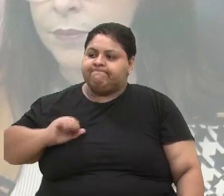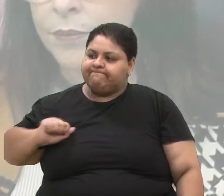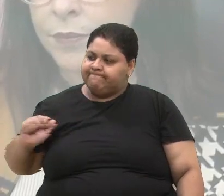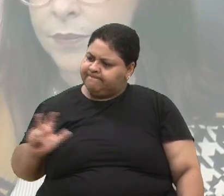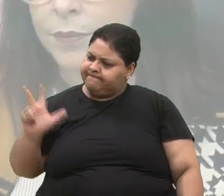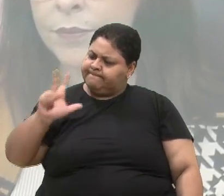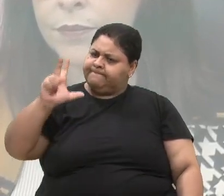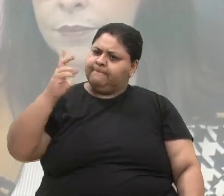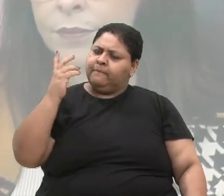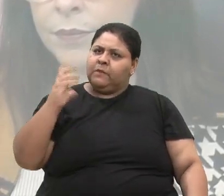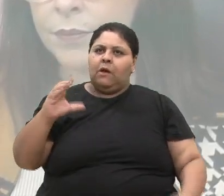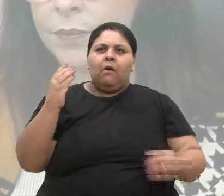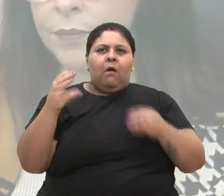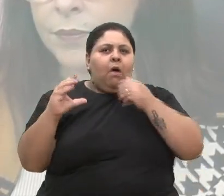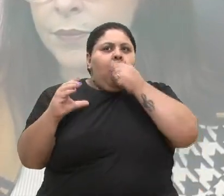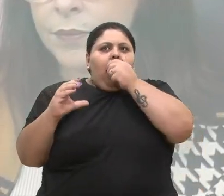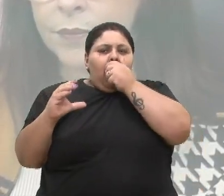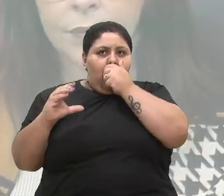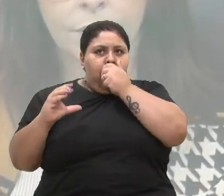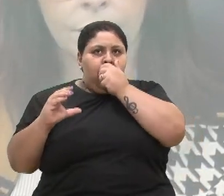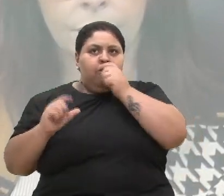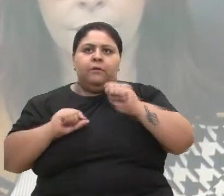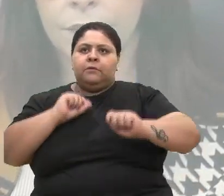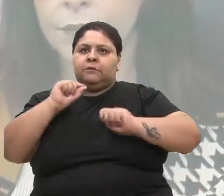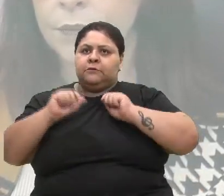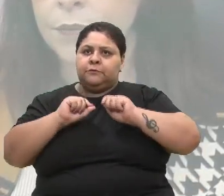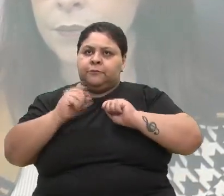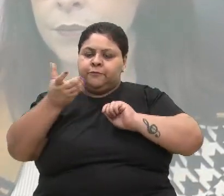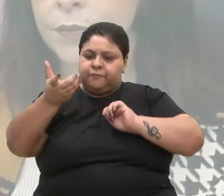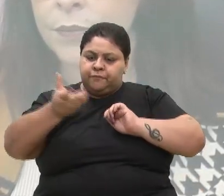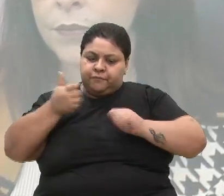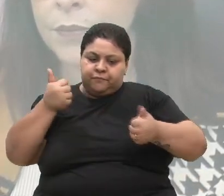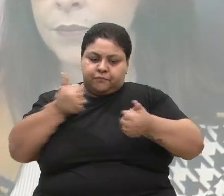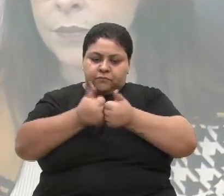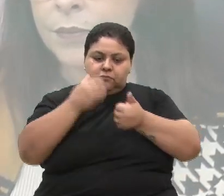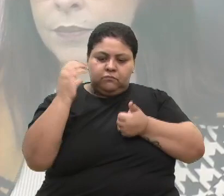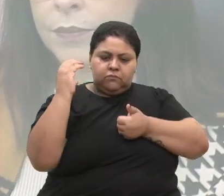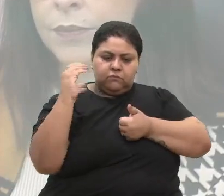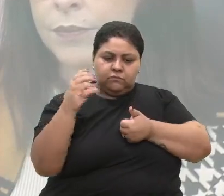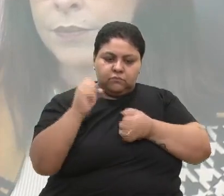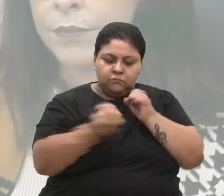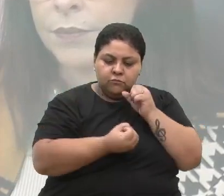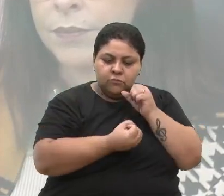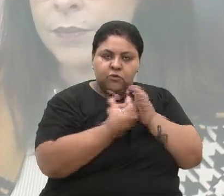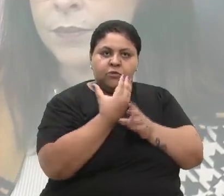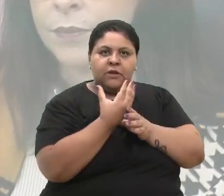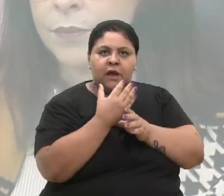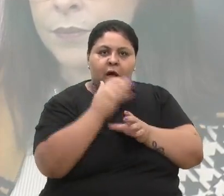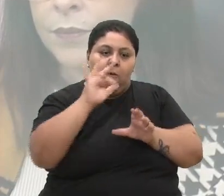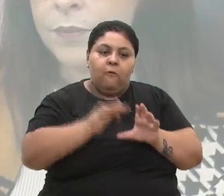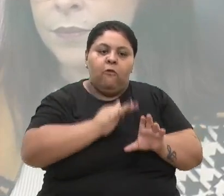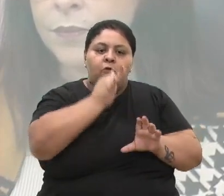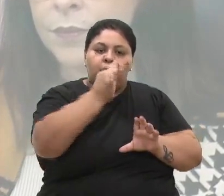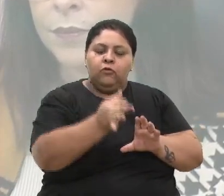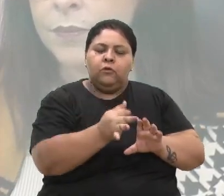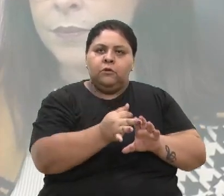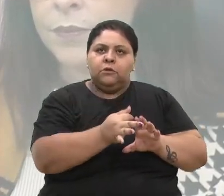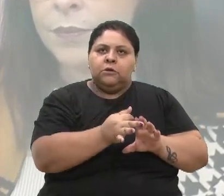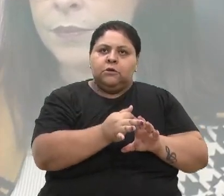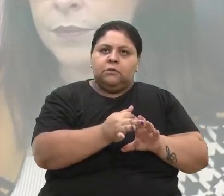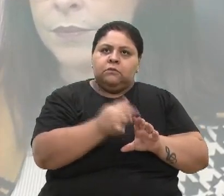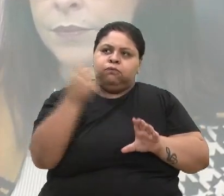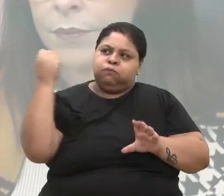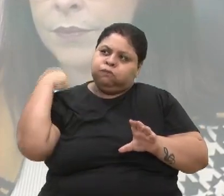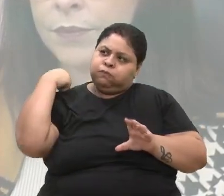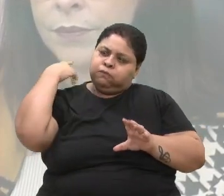ciência e valorizando quem busca, através da ciência, criar o futuro e resgatar